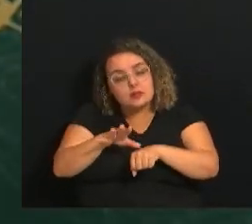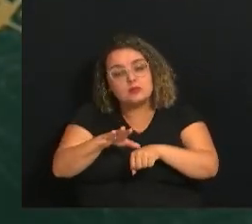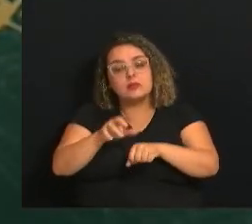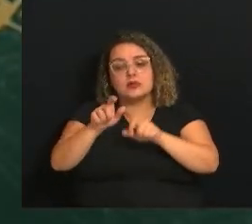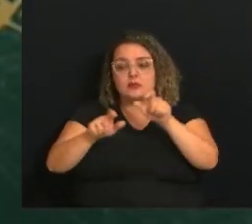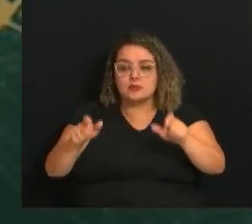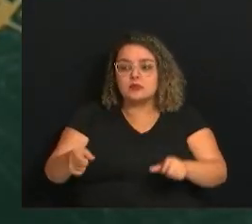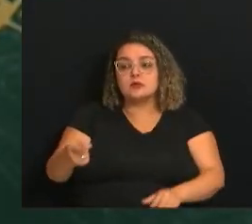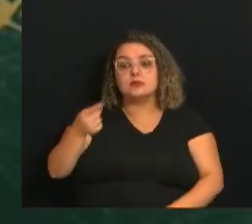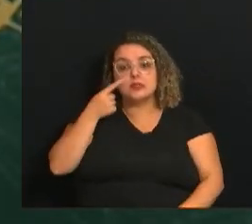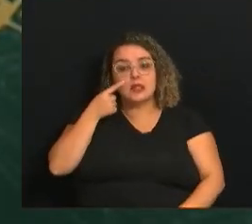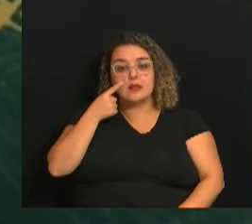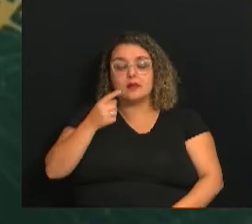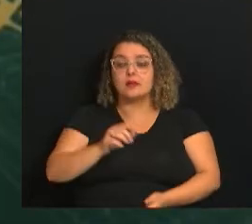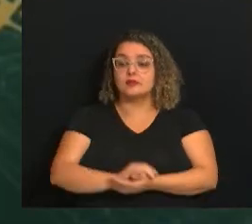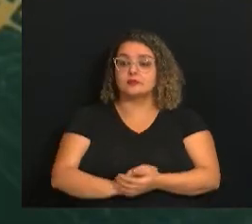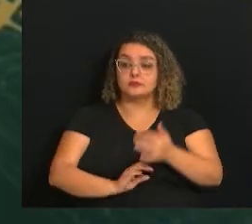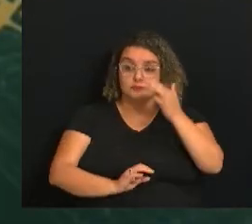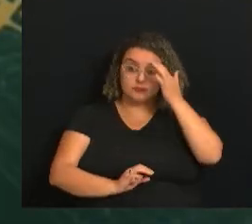te assistindo.